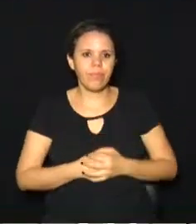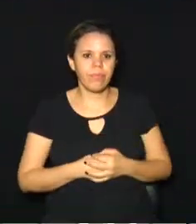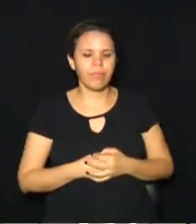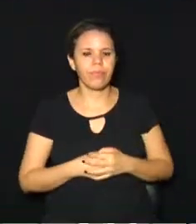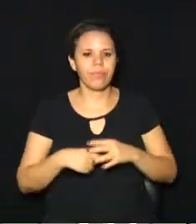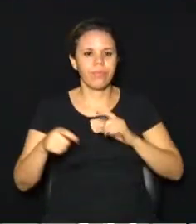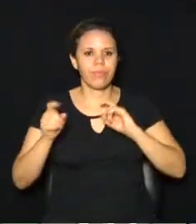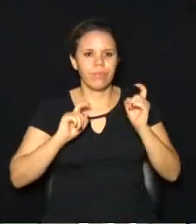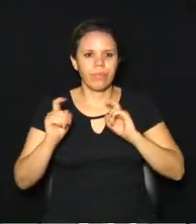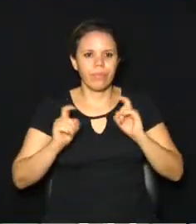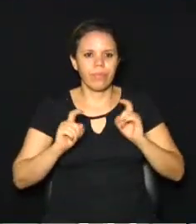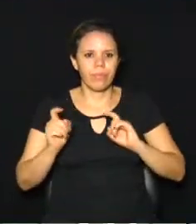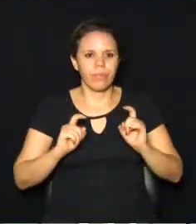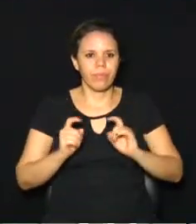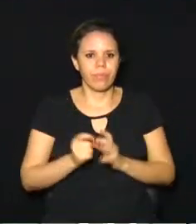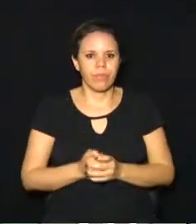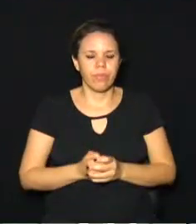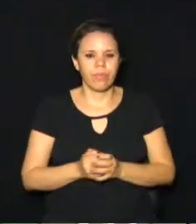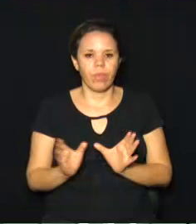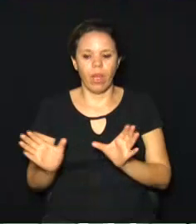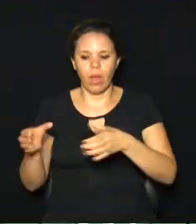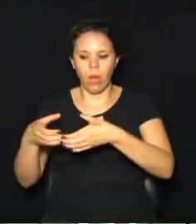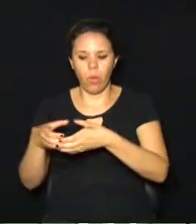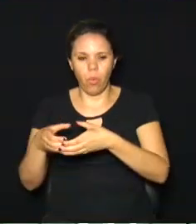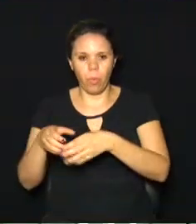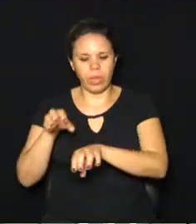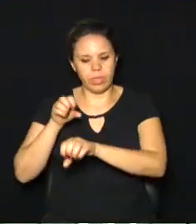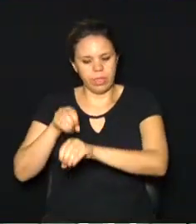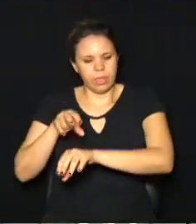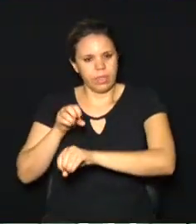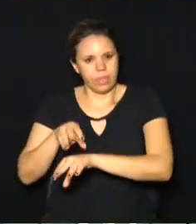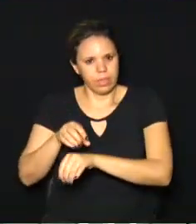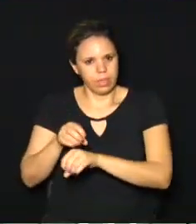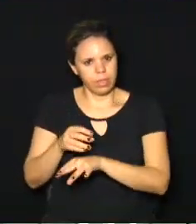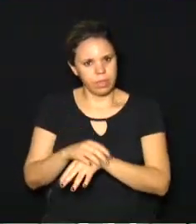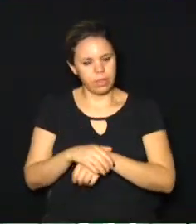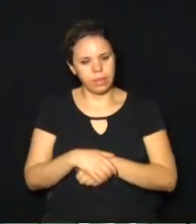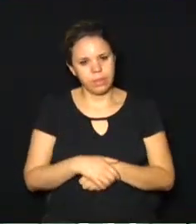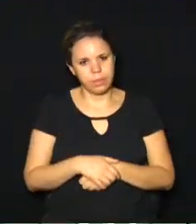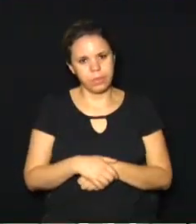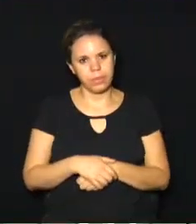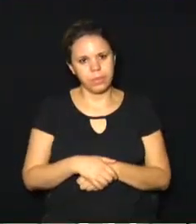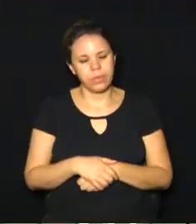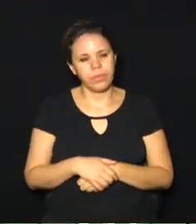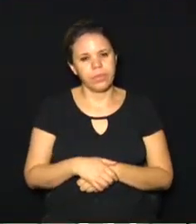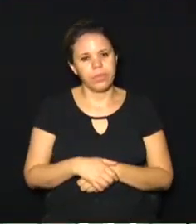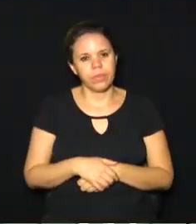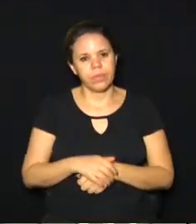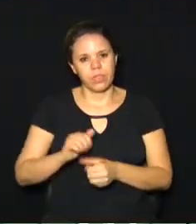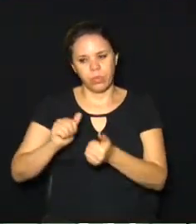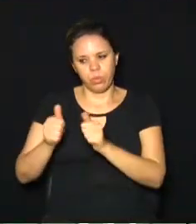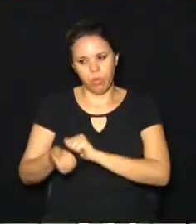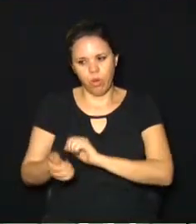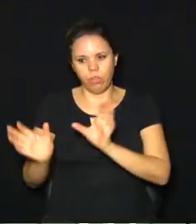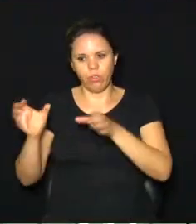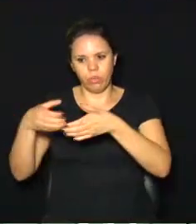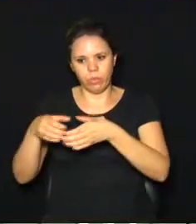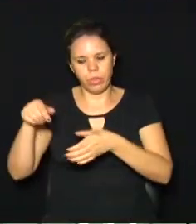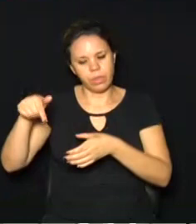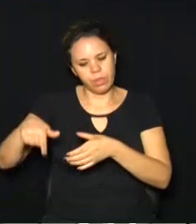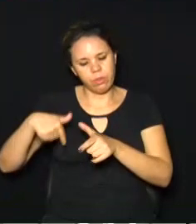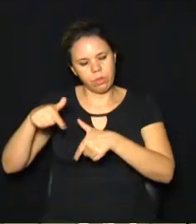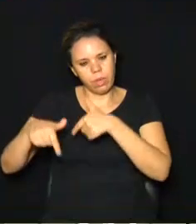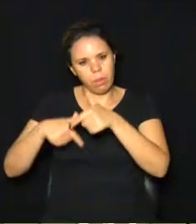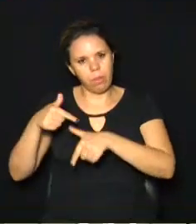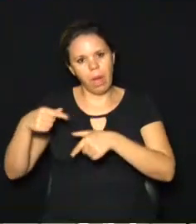uma reunião da Comissão de Educação da Casa, uma reunião da nossa Comissão Permanente de Educação e Esporte,